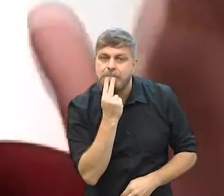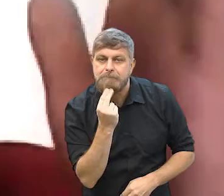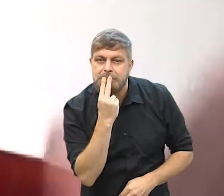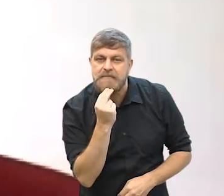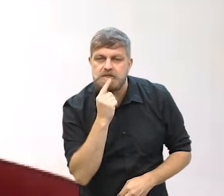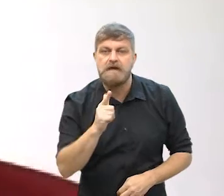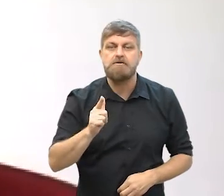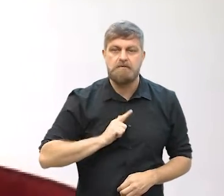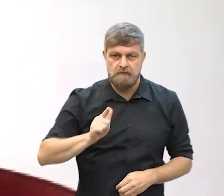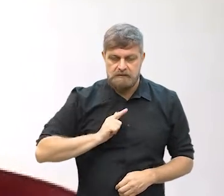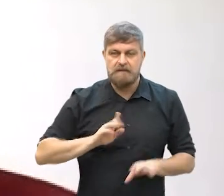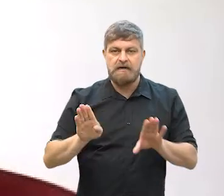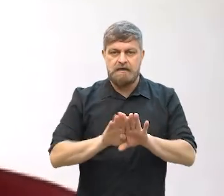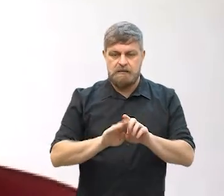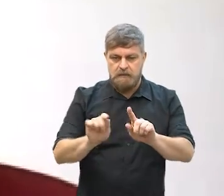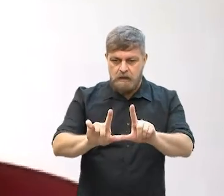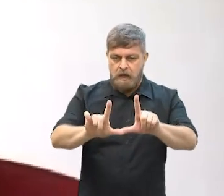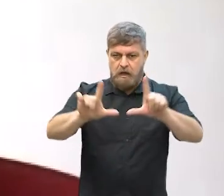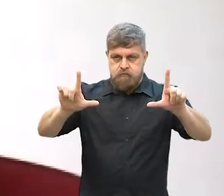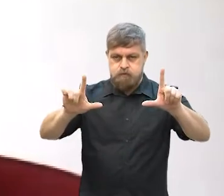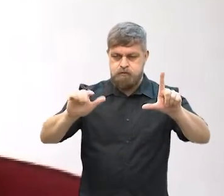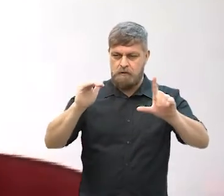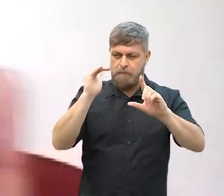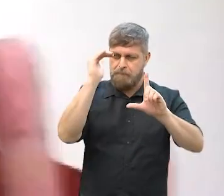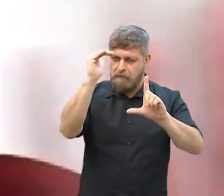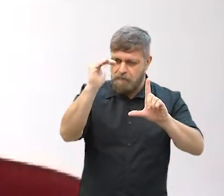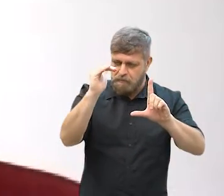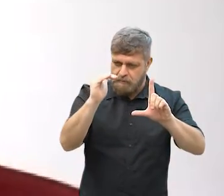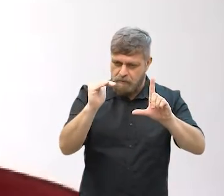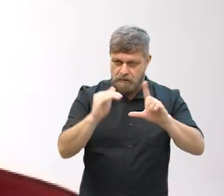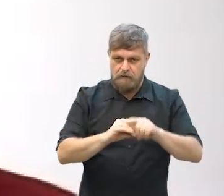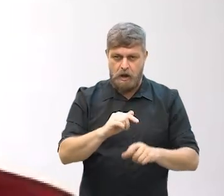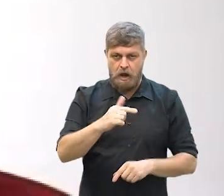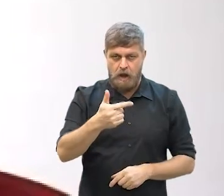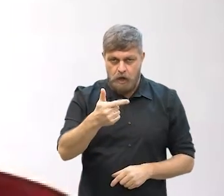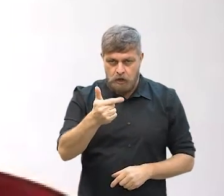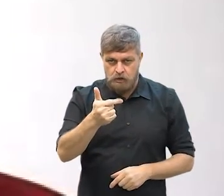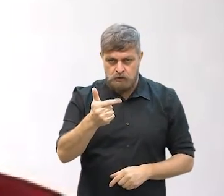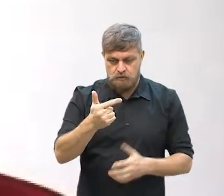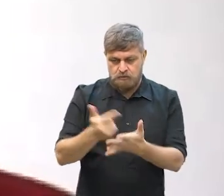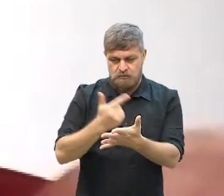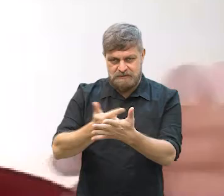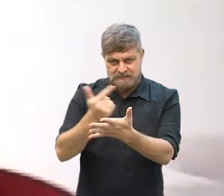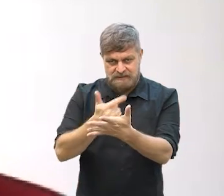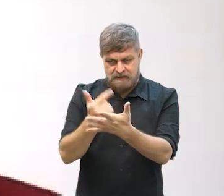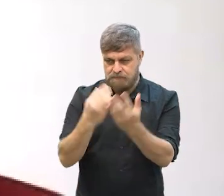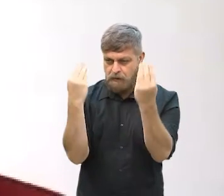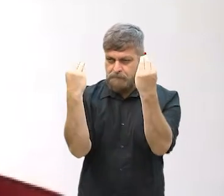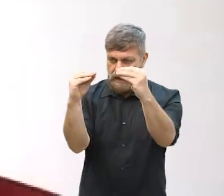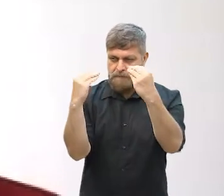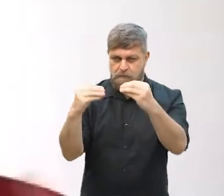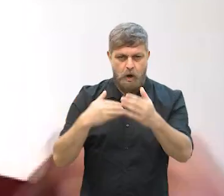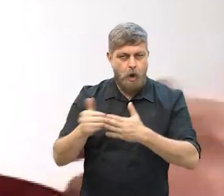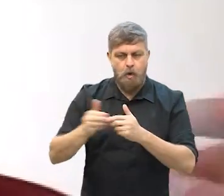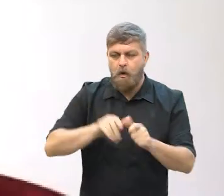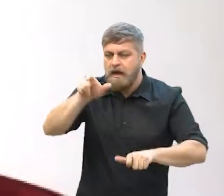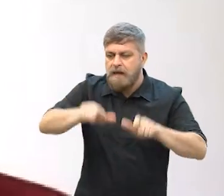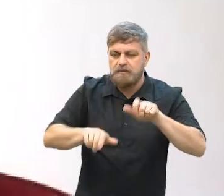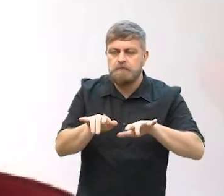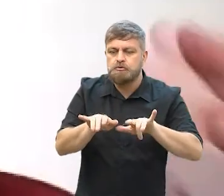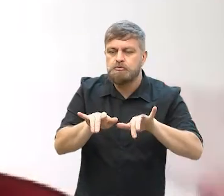jogodepalavras.com/Machado, tem uma página dedicada a esse projeto. Então, os 12 livros editados estão lá. Todo o público